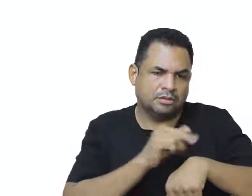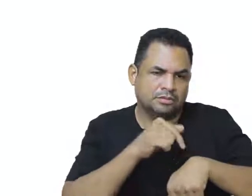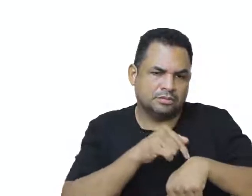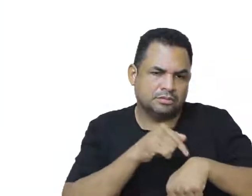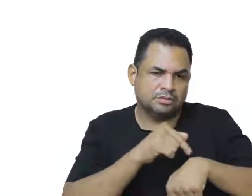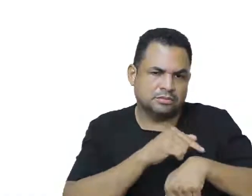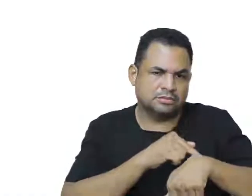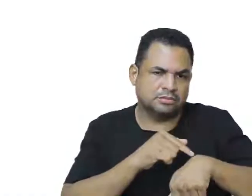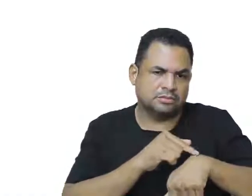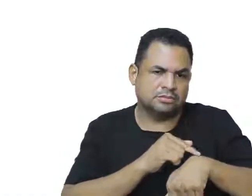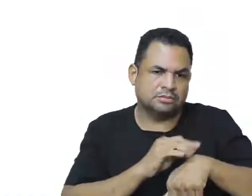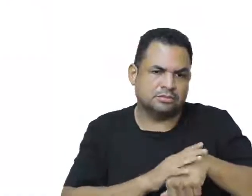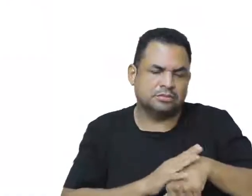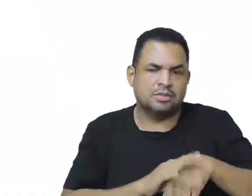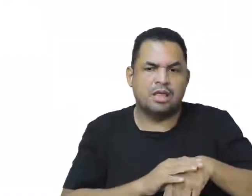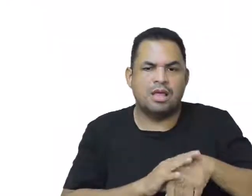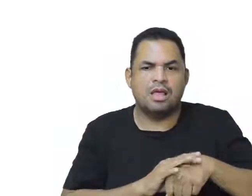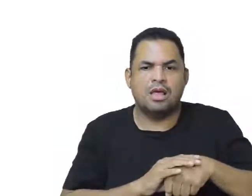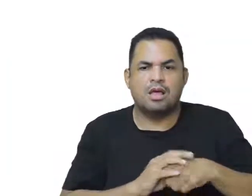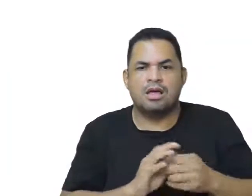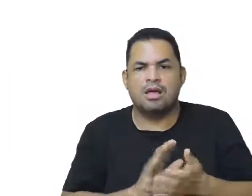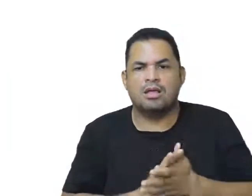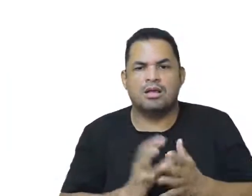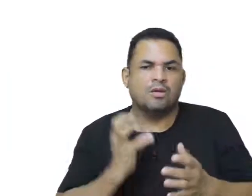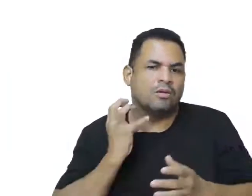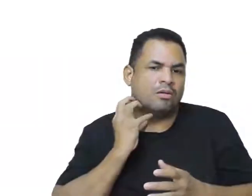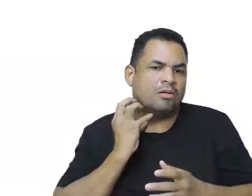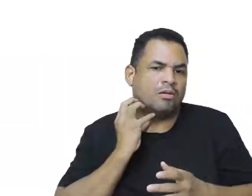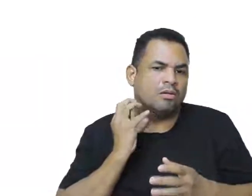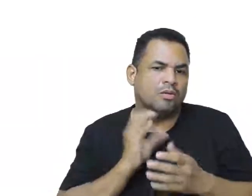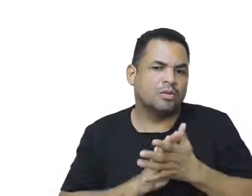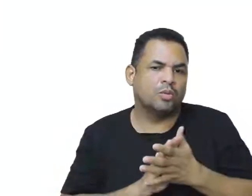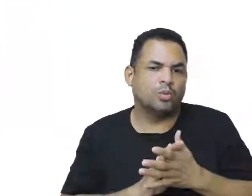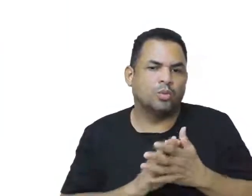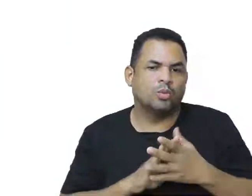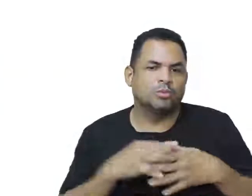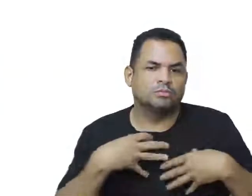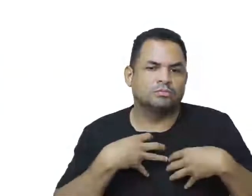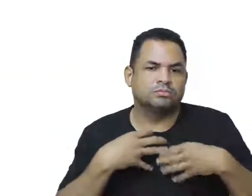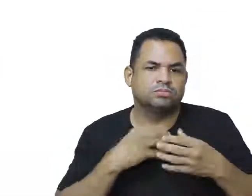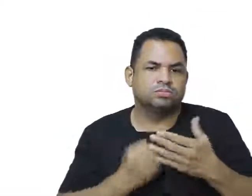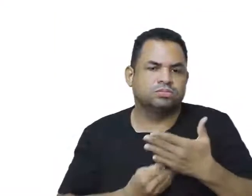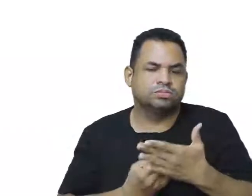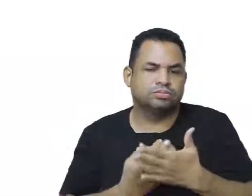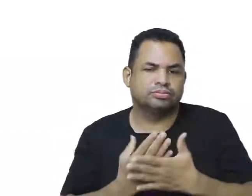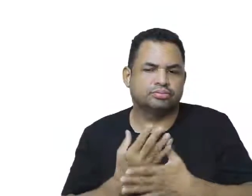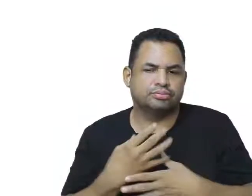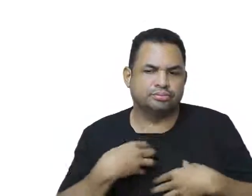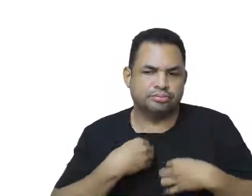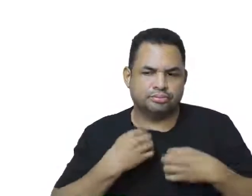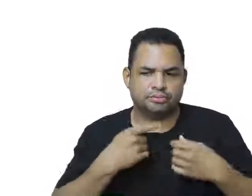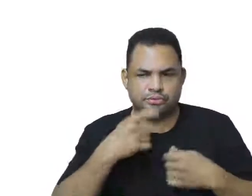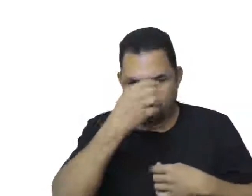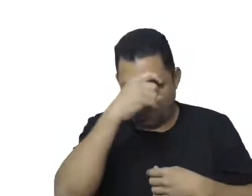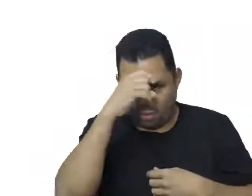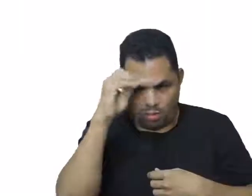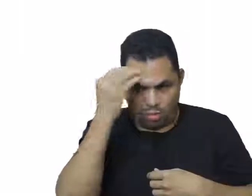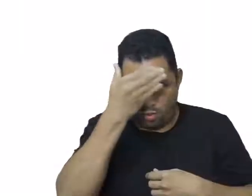a gente tem as glândulas sudoríparas, que são glândulas que servem aí para expelir o suor,